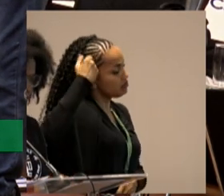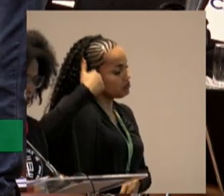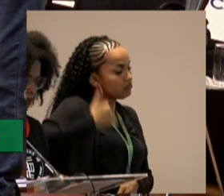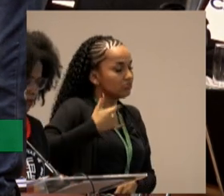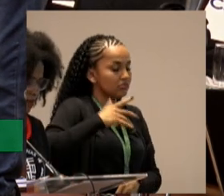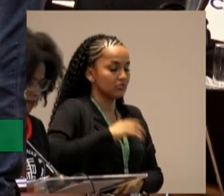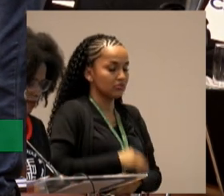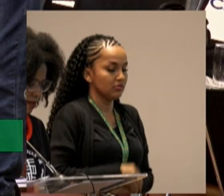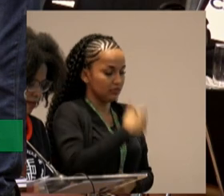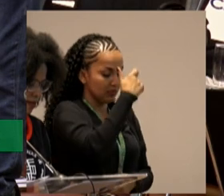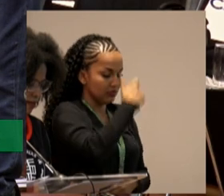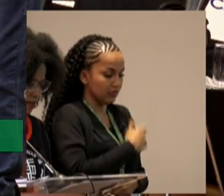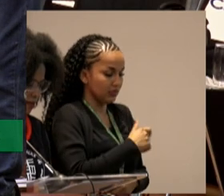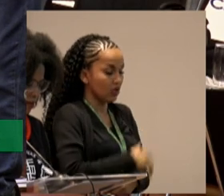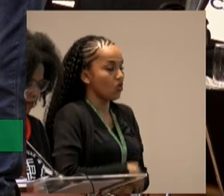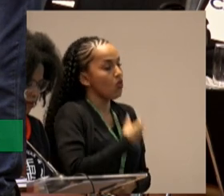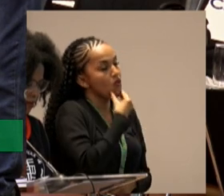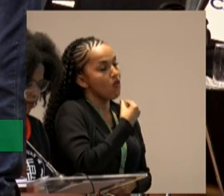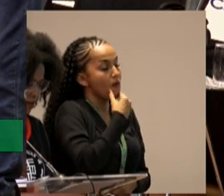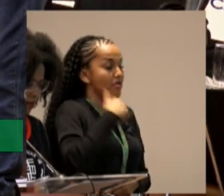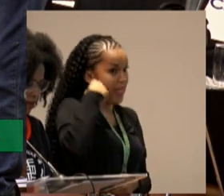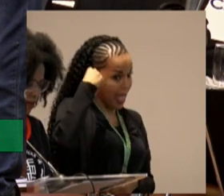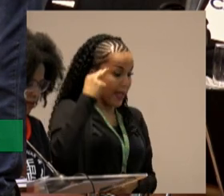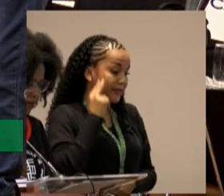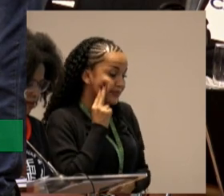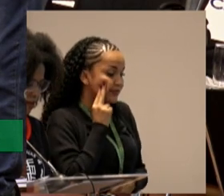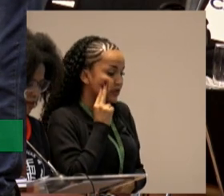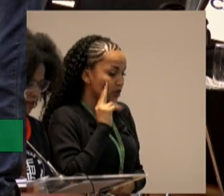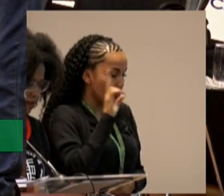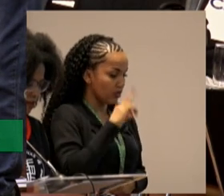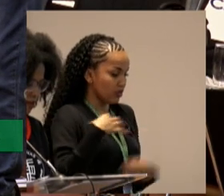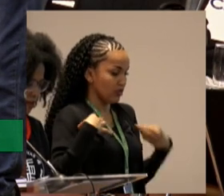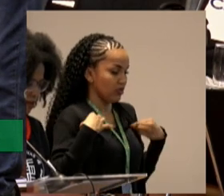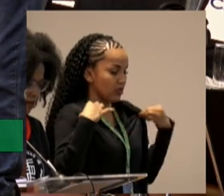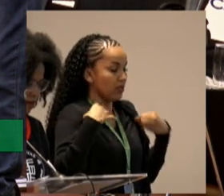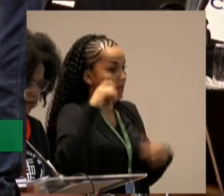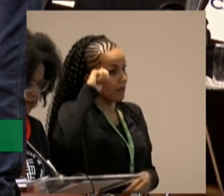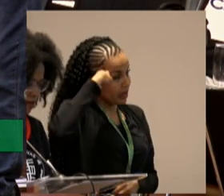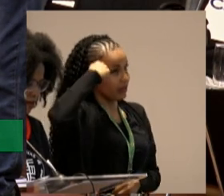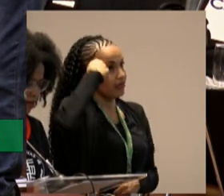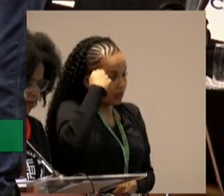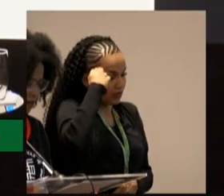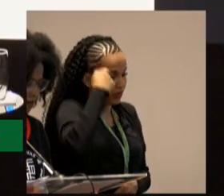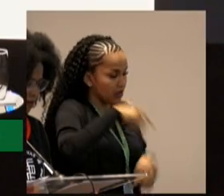descrevendo-me, um homem negro, vestido com a jaqueta preta,